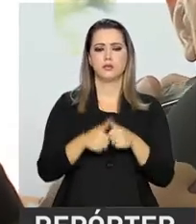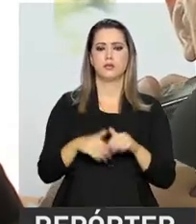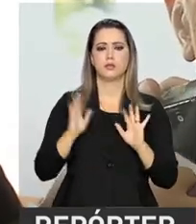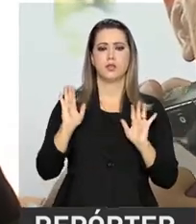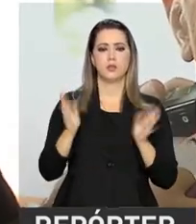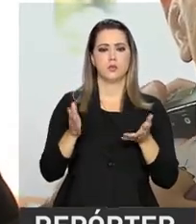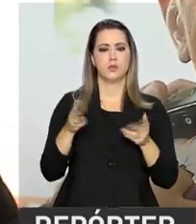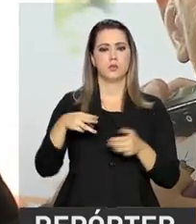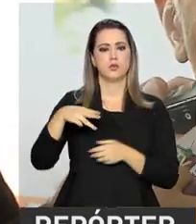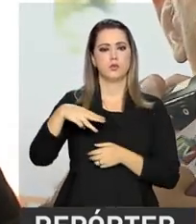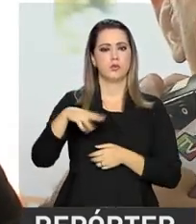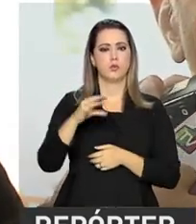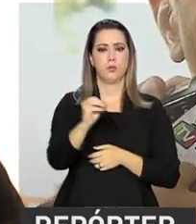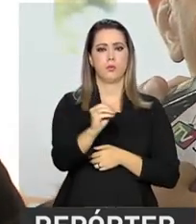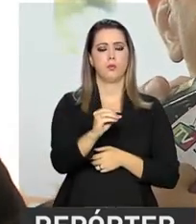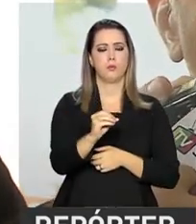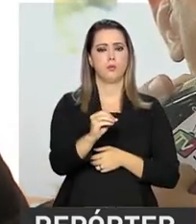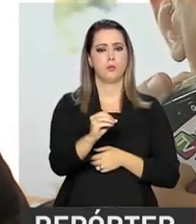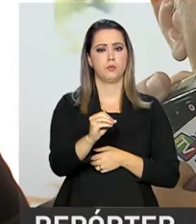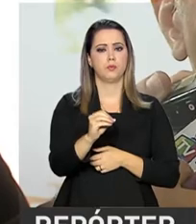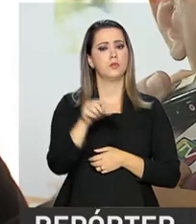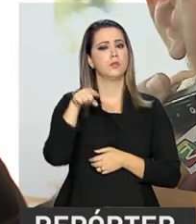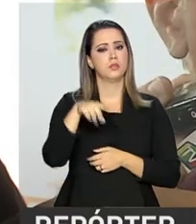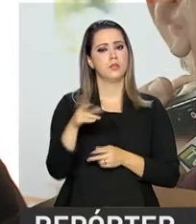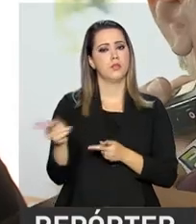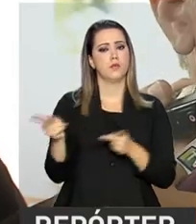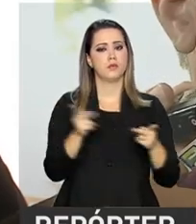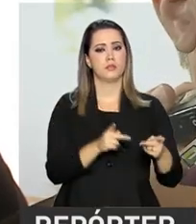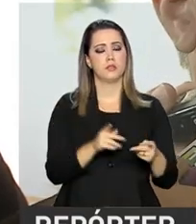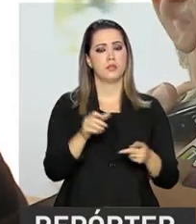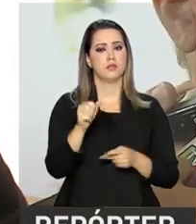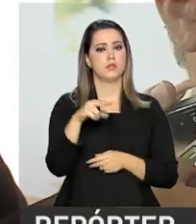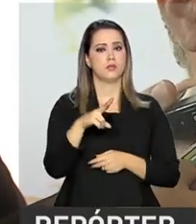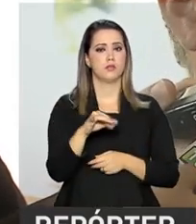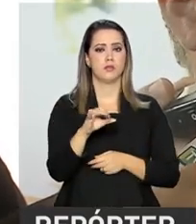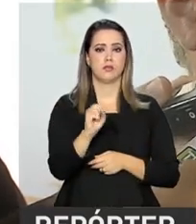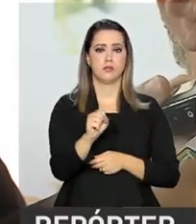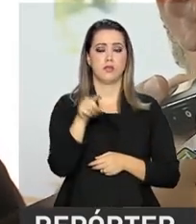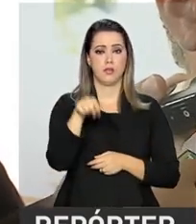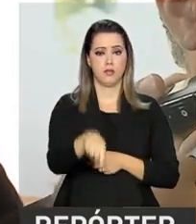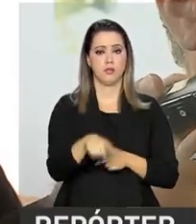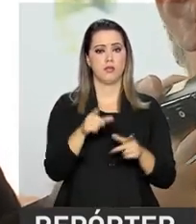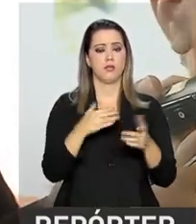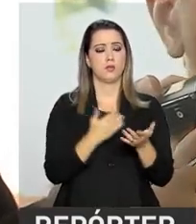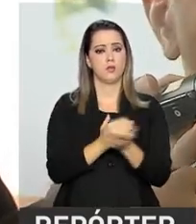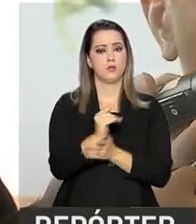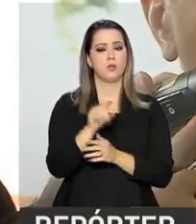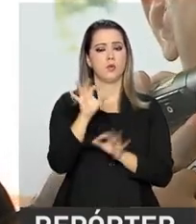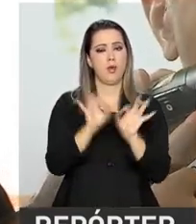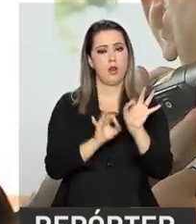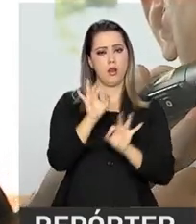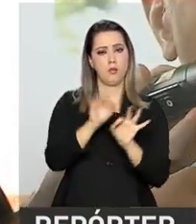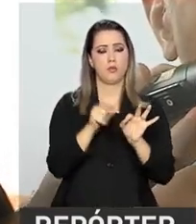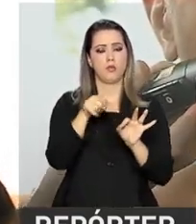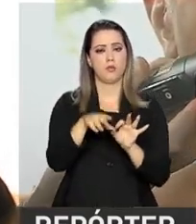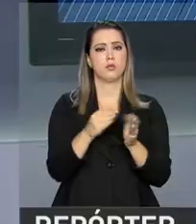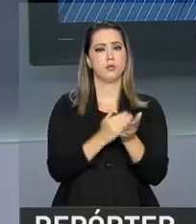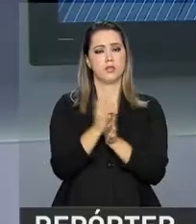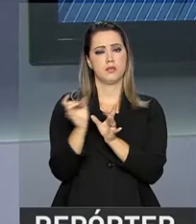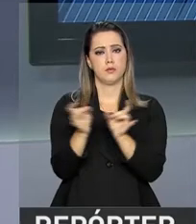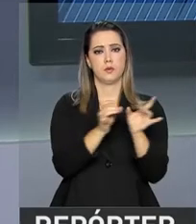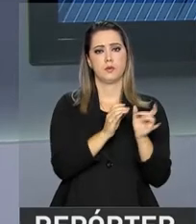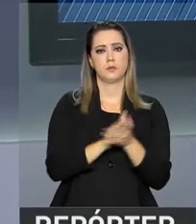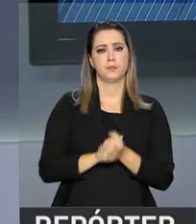para o mês de março com a visita da anvisa aqui para a validação dessa planta para iniciar a comercialização dos produtos